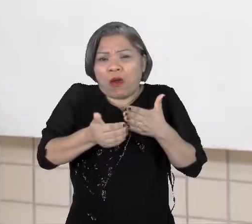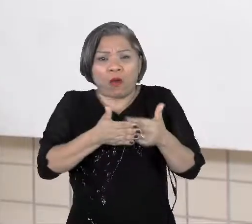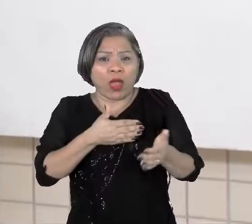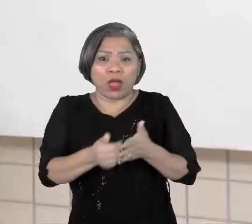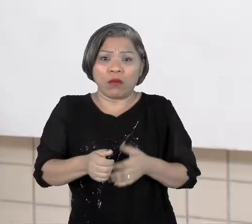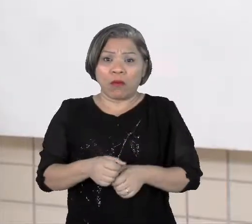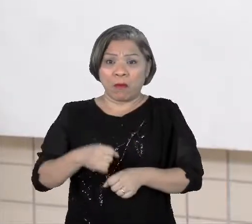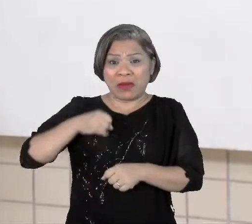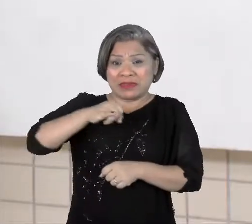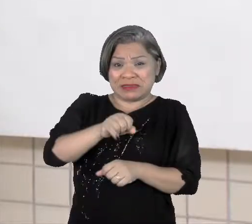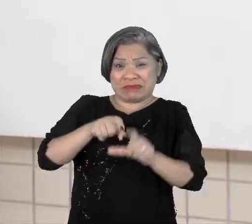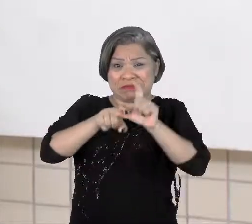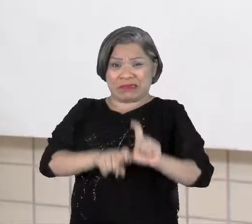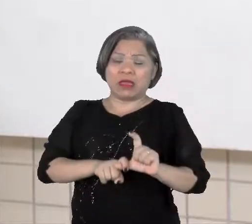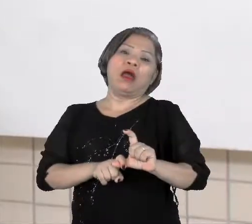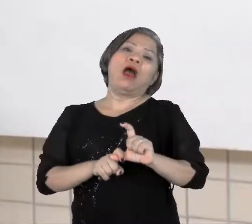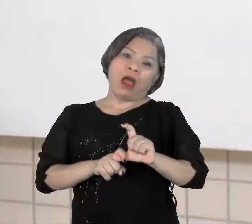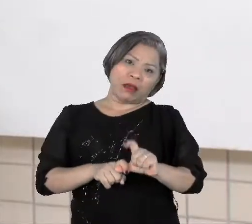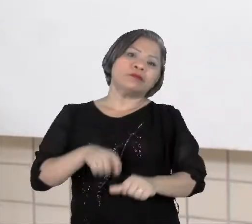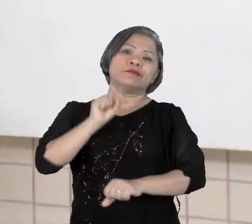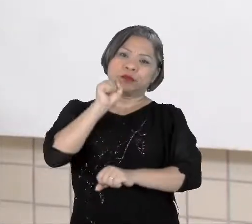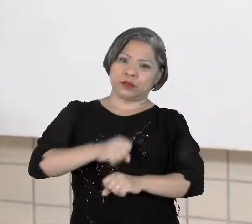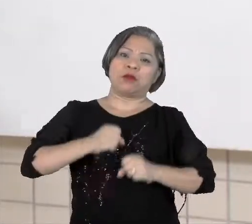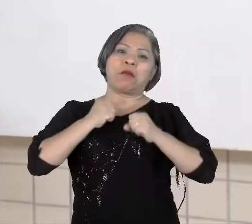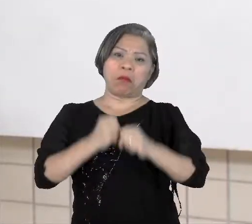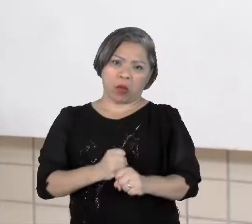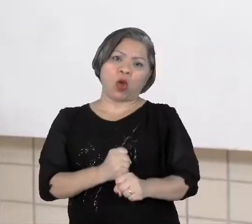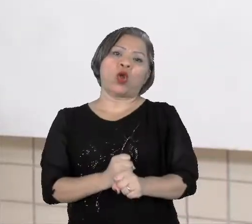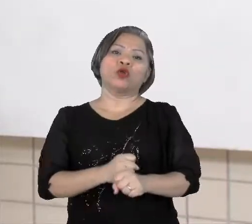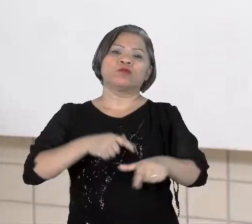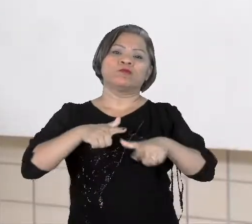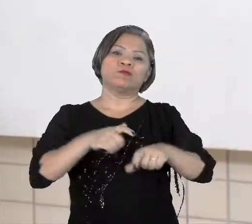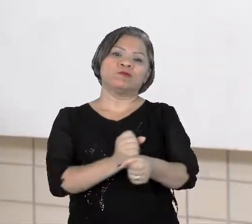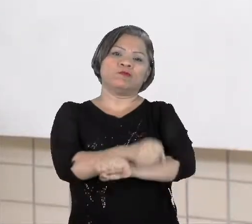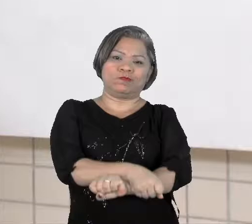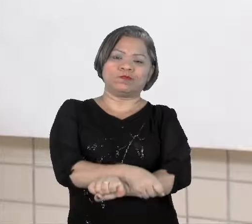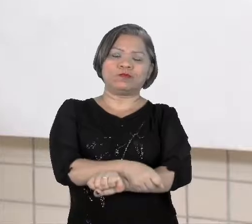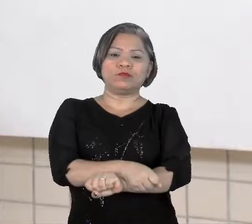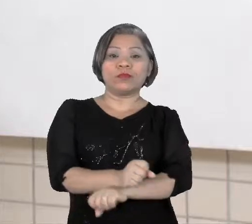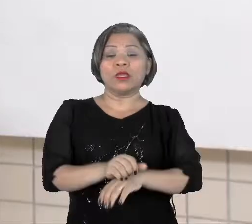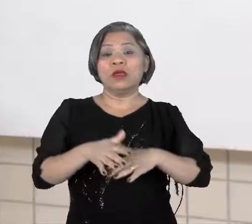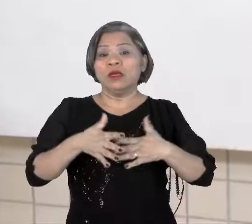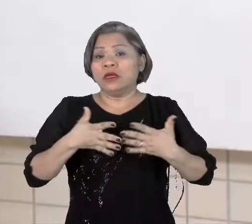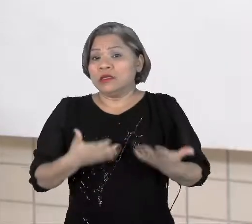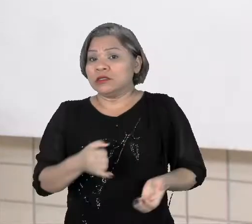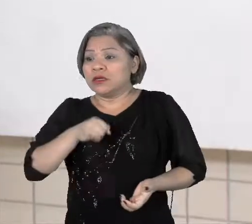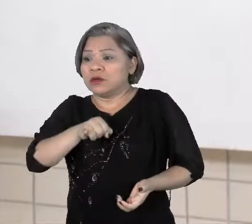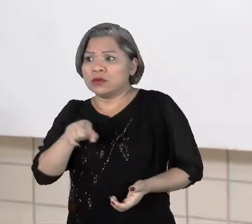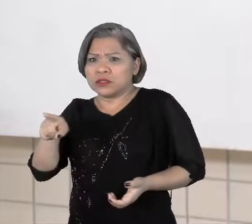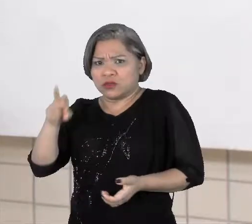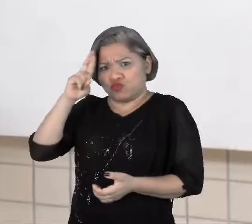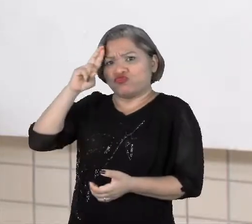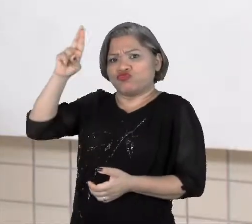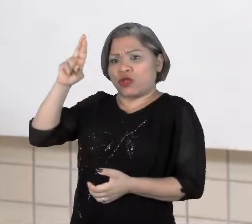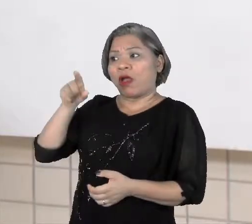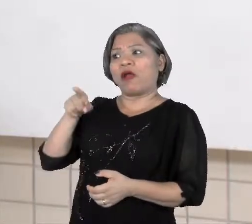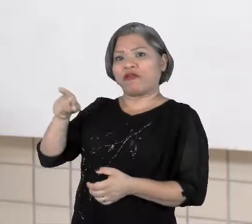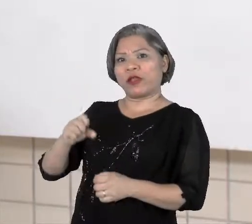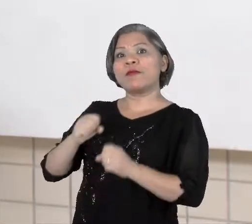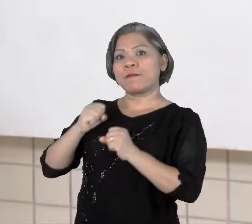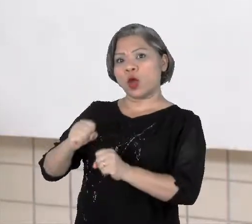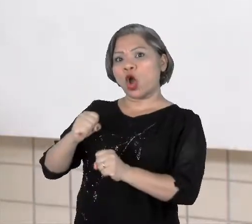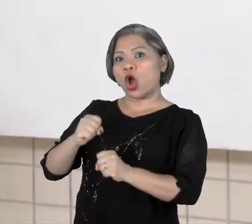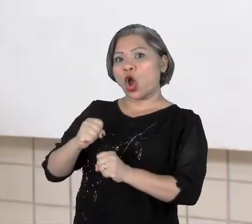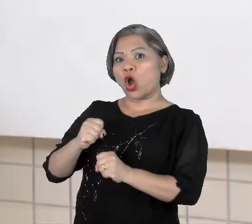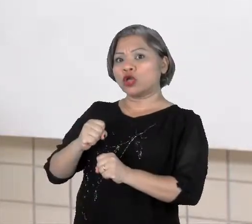é considerado trabalho escravo. E essa pessoa que vai submeter esse trabalhador a essas condições, ele pode chegar a responder